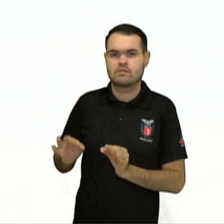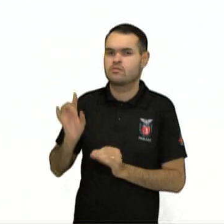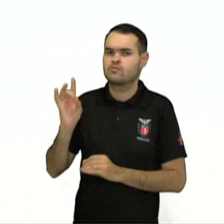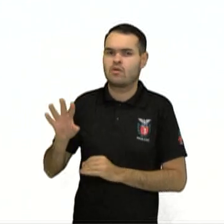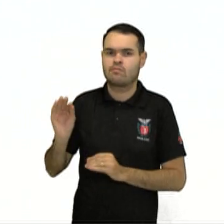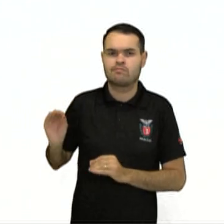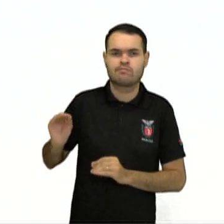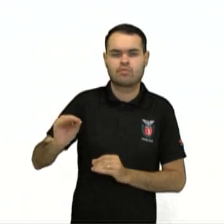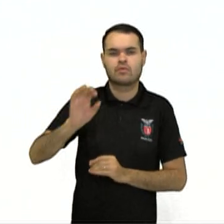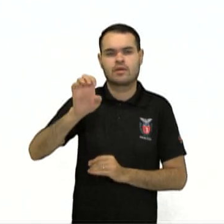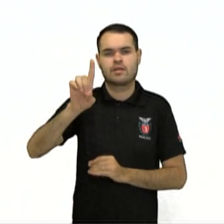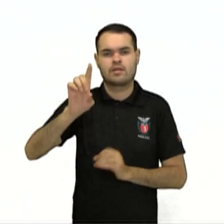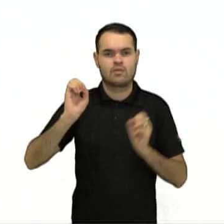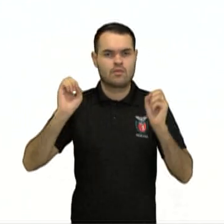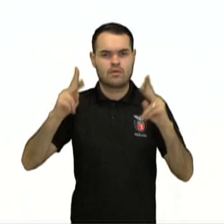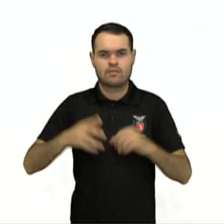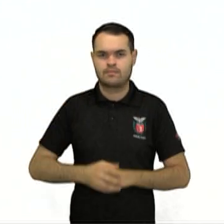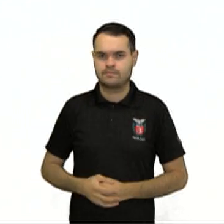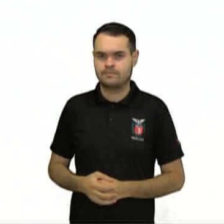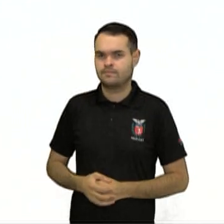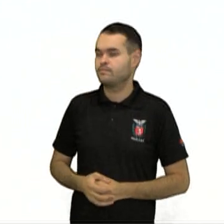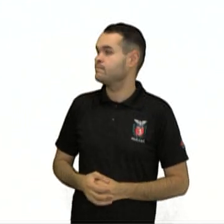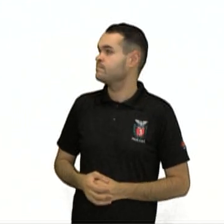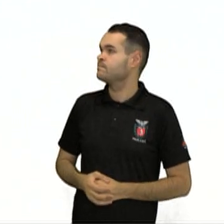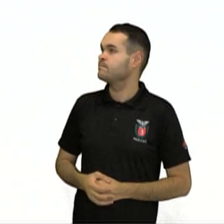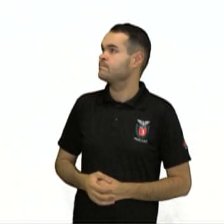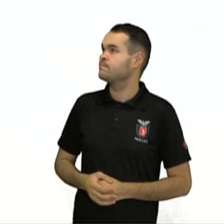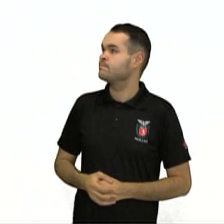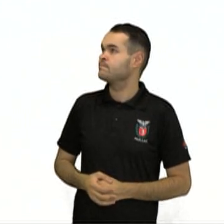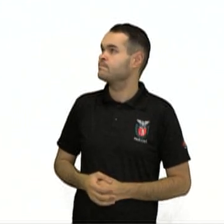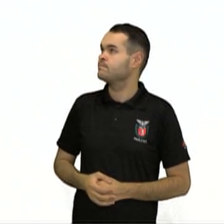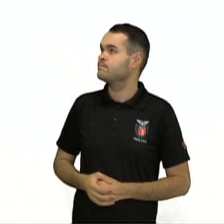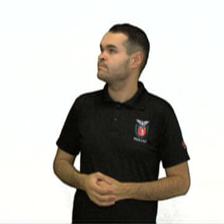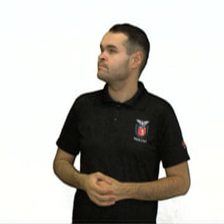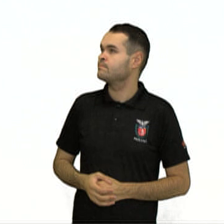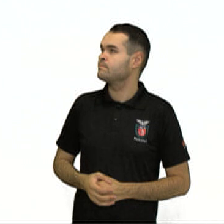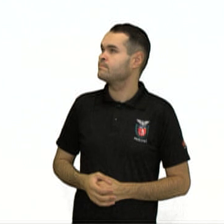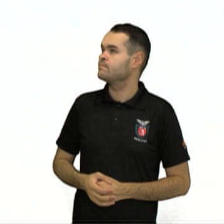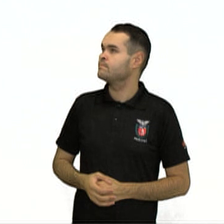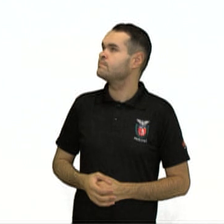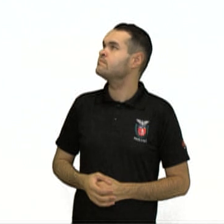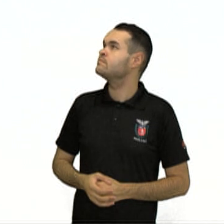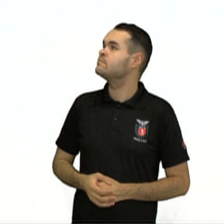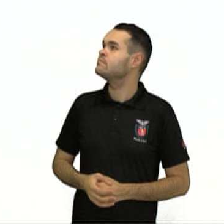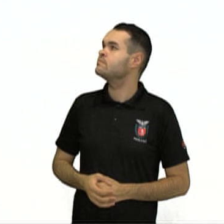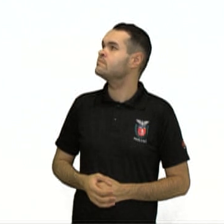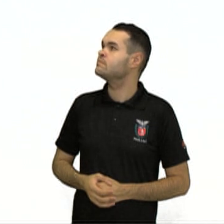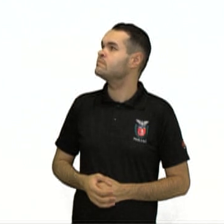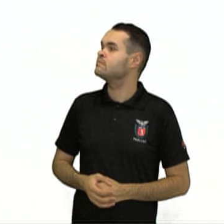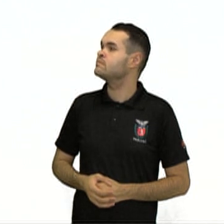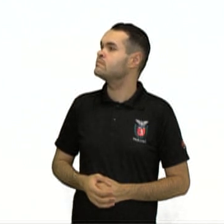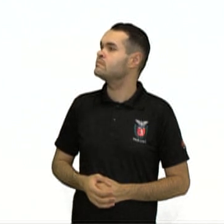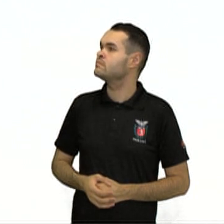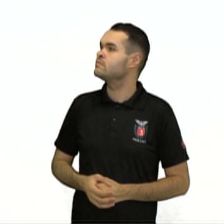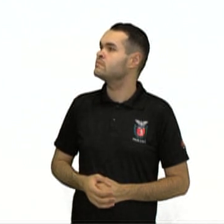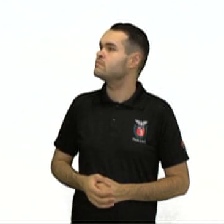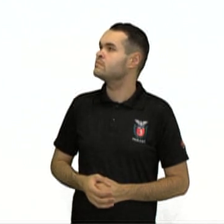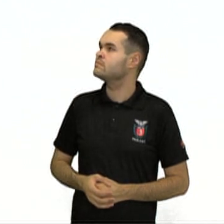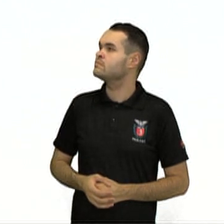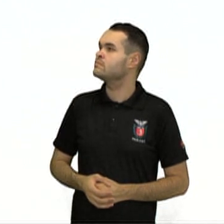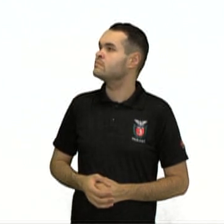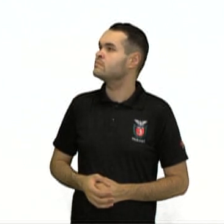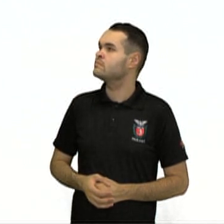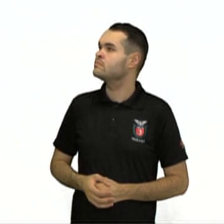acrescentar o ed. Vamos ver, olha só. Visit, visited, travel, traveled, love, loved, walk,